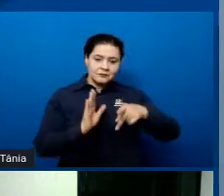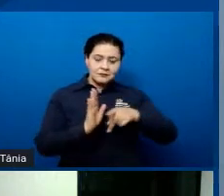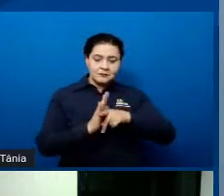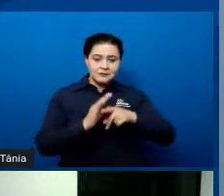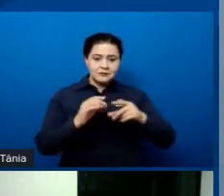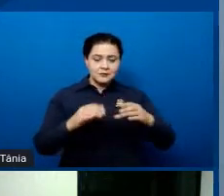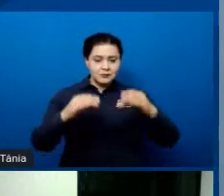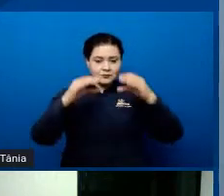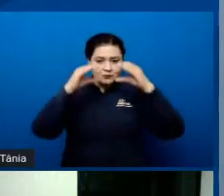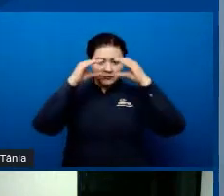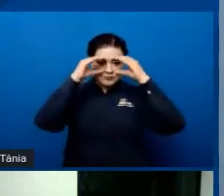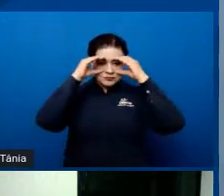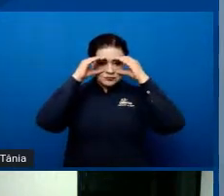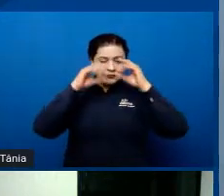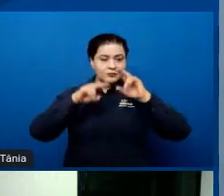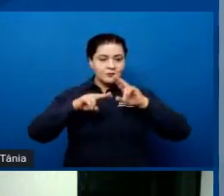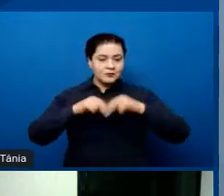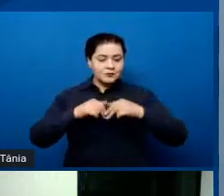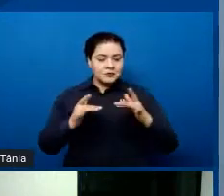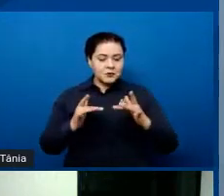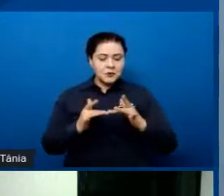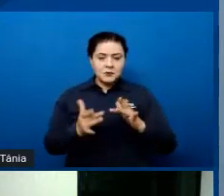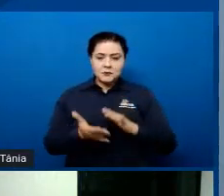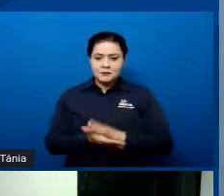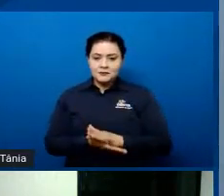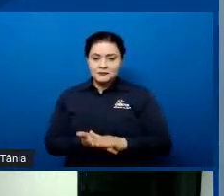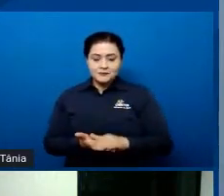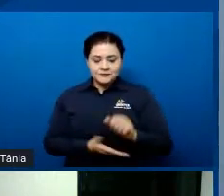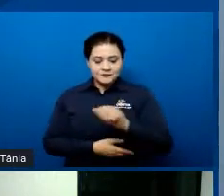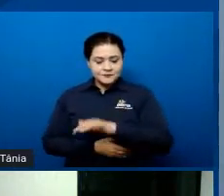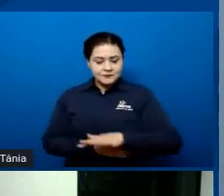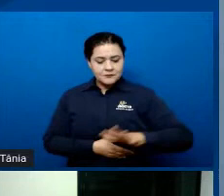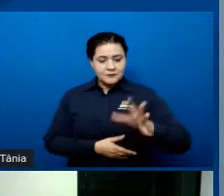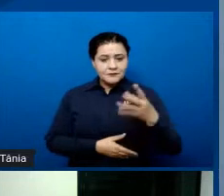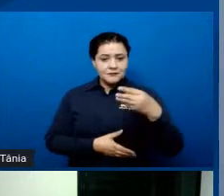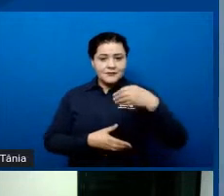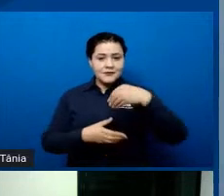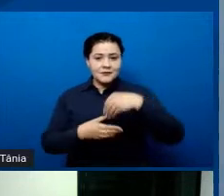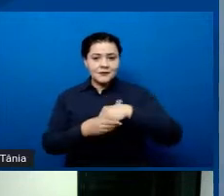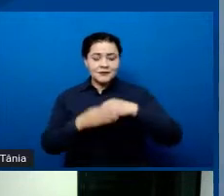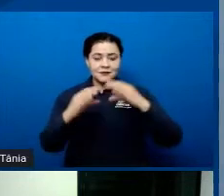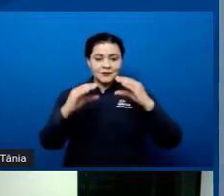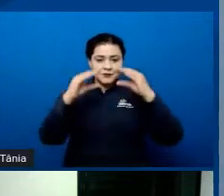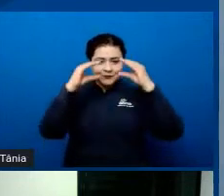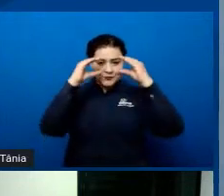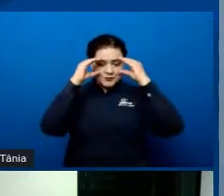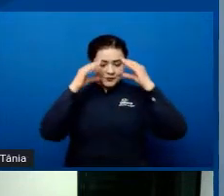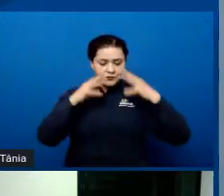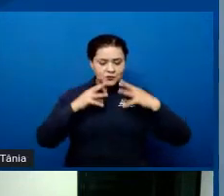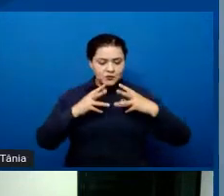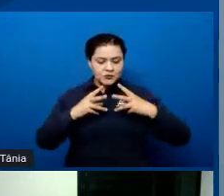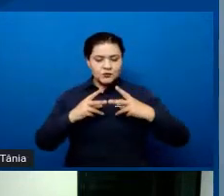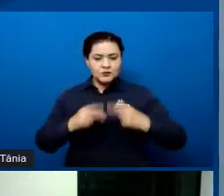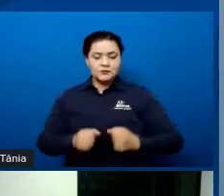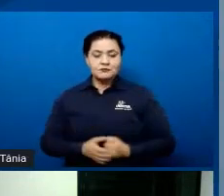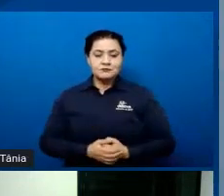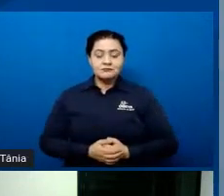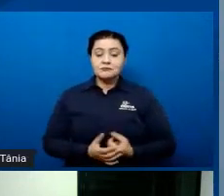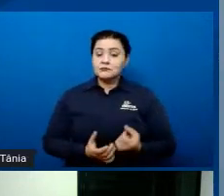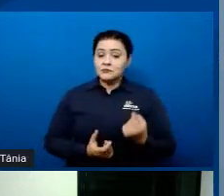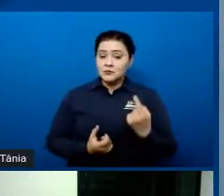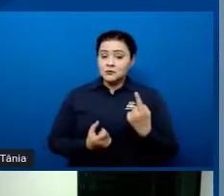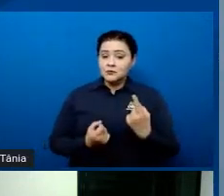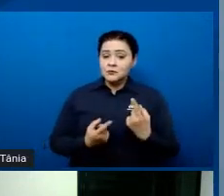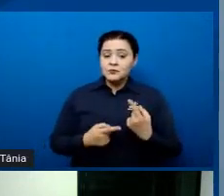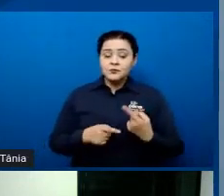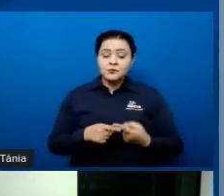ela não tem contato nenhum. O ambiente é todo dentro daquele óculos ali, tá? Existem algumas vantagens